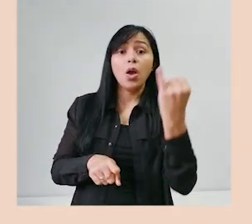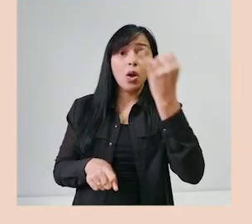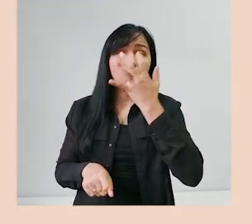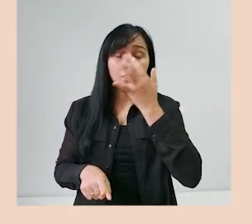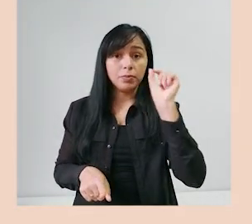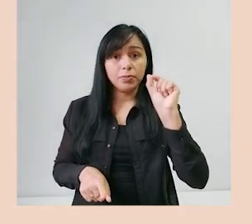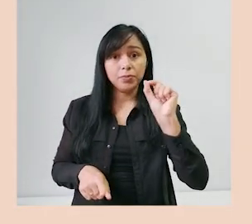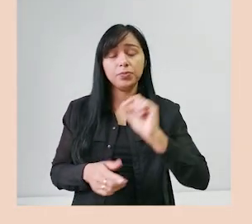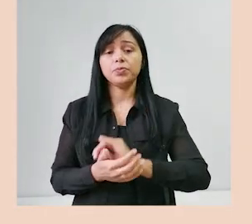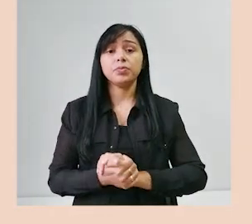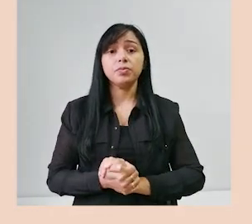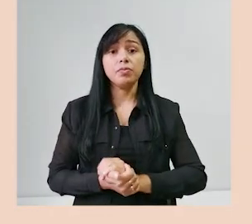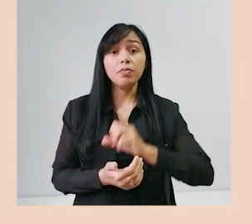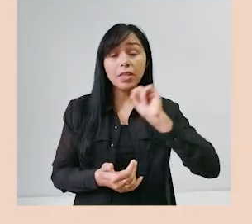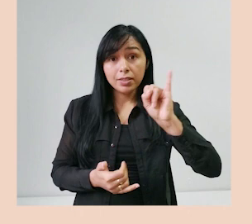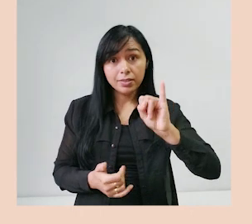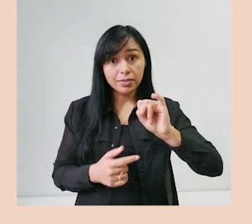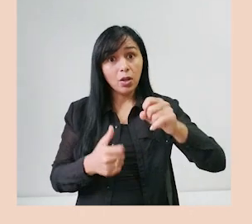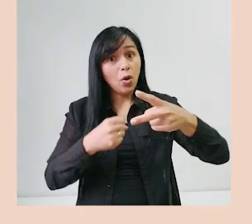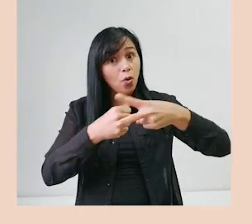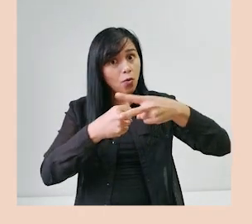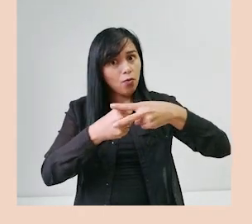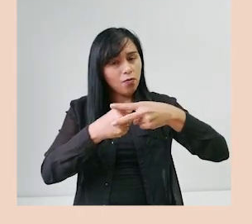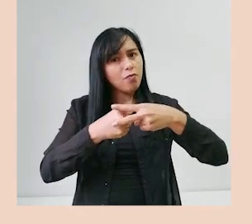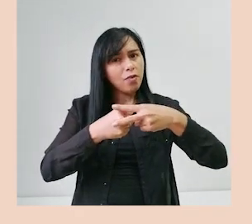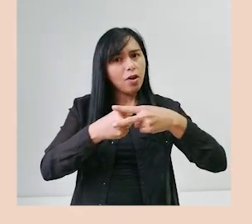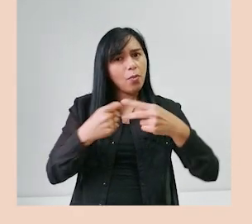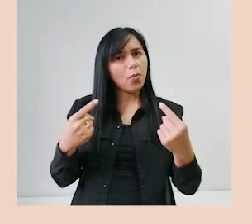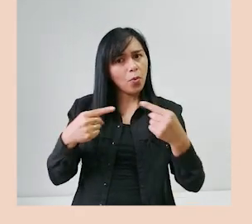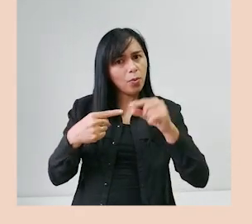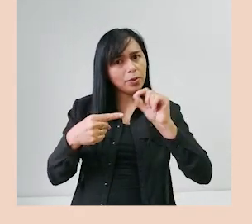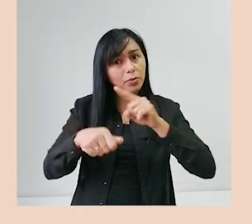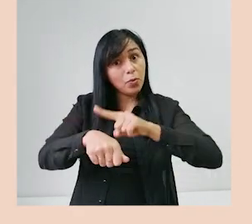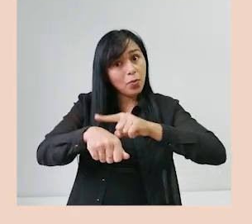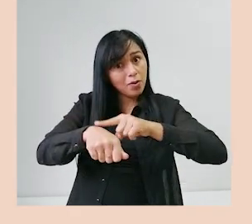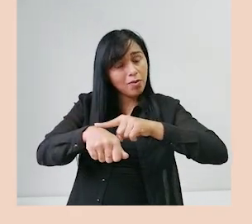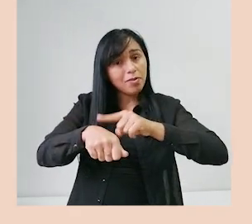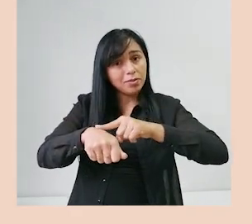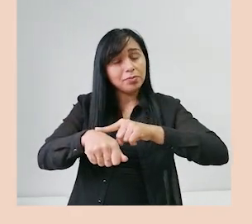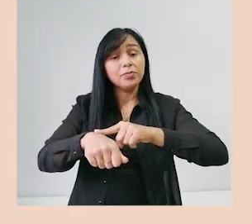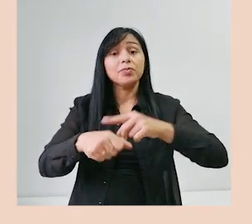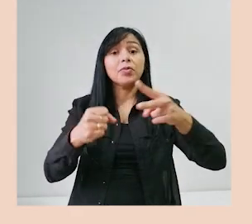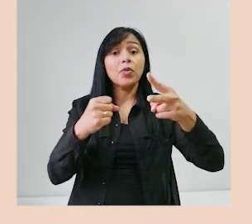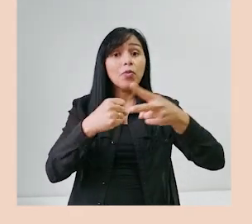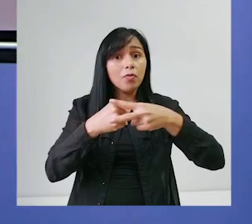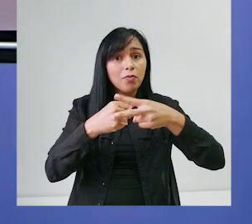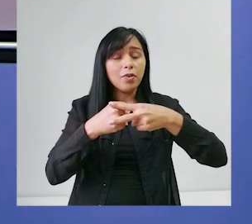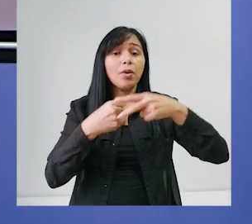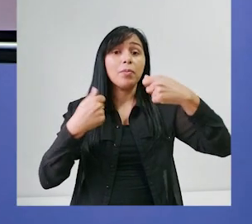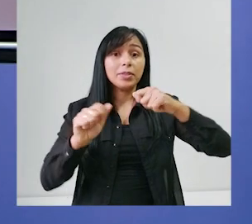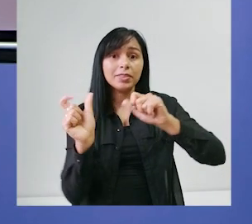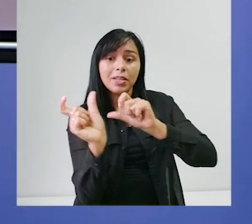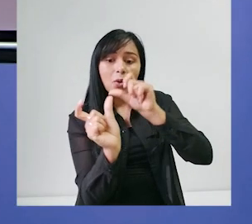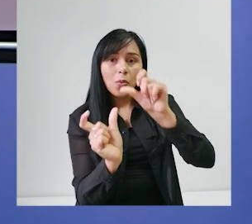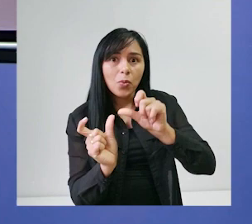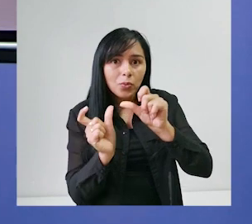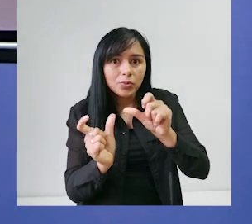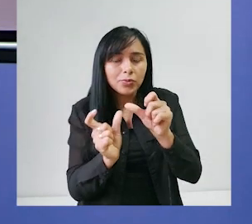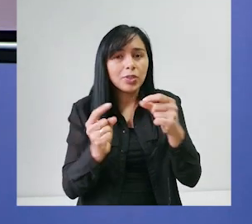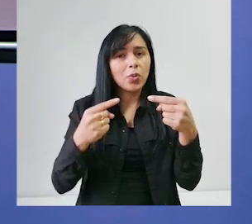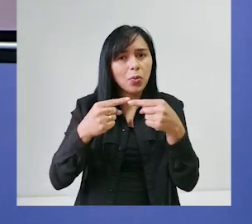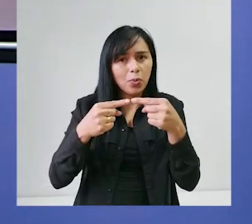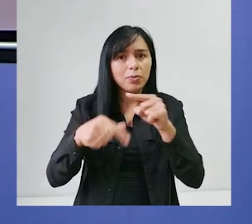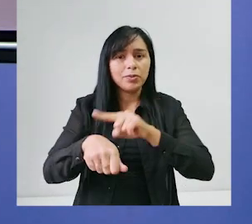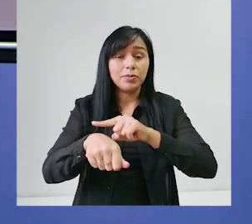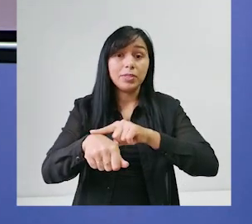quando indica a hora o verbo ele vai concordar com a hora que ele está expressando Então se é uma hora